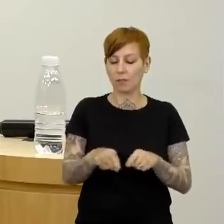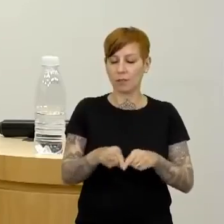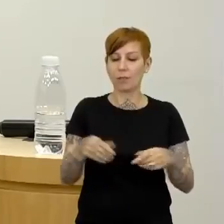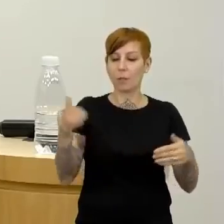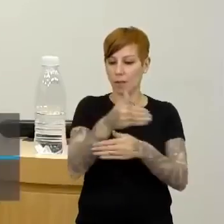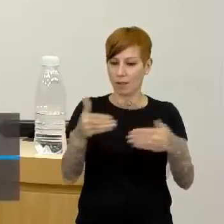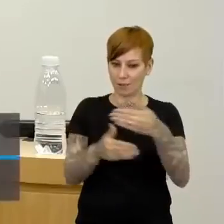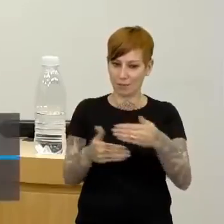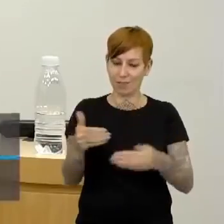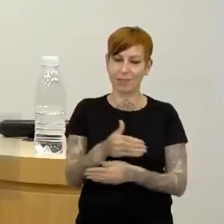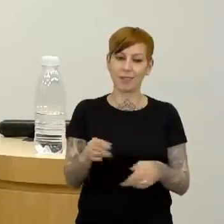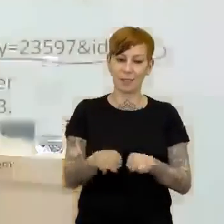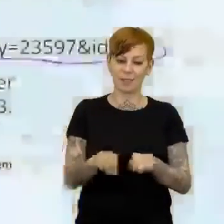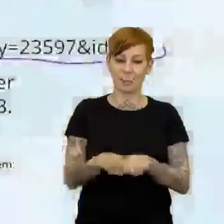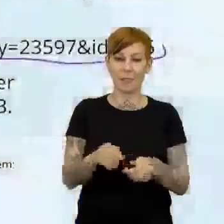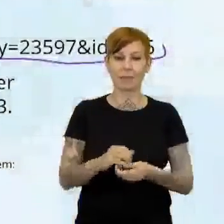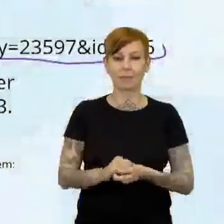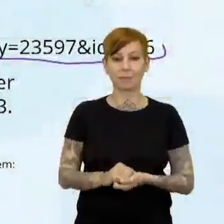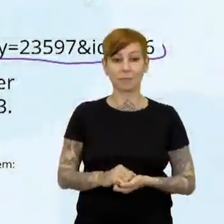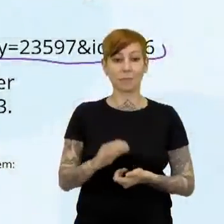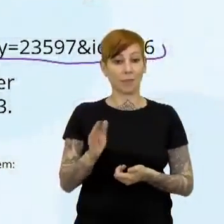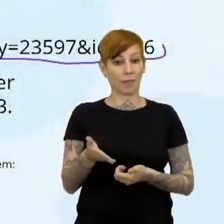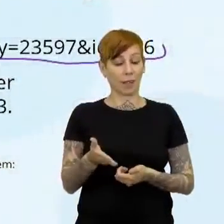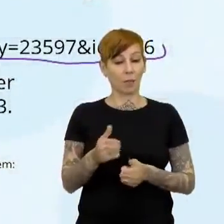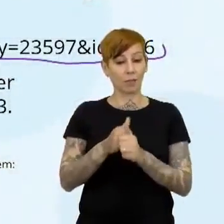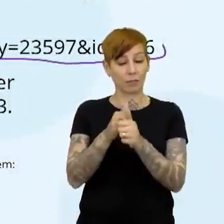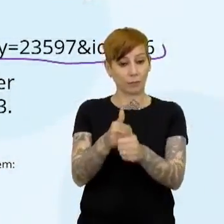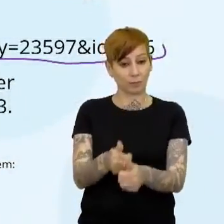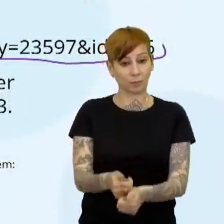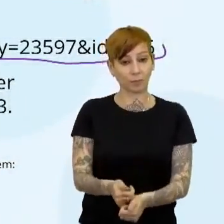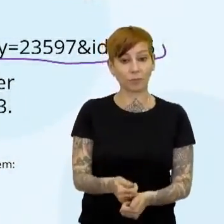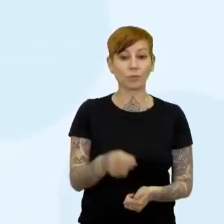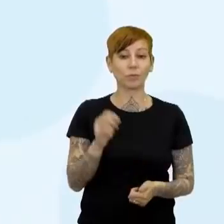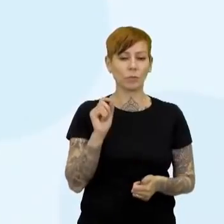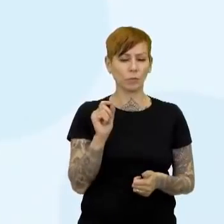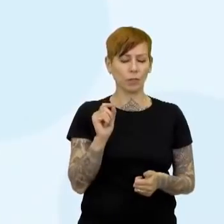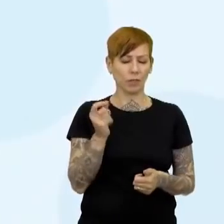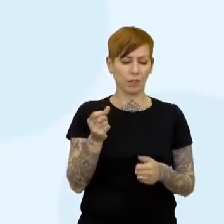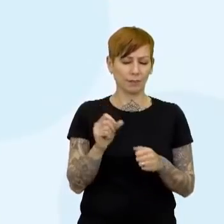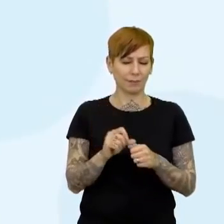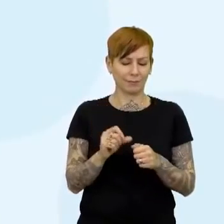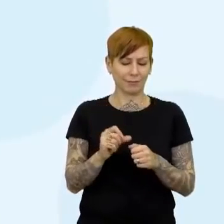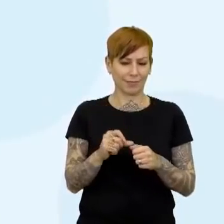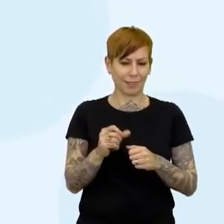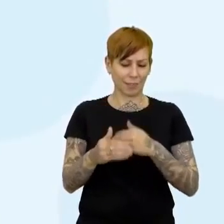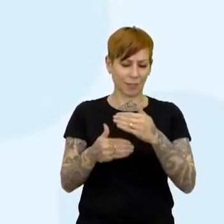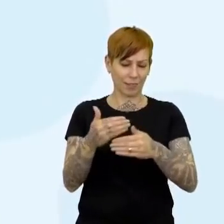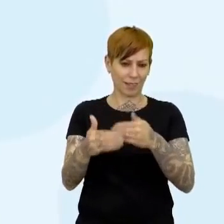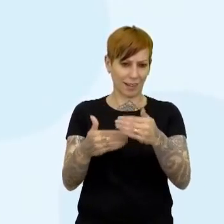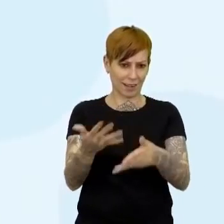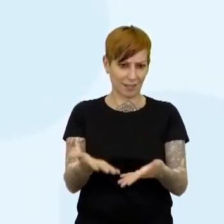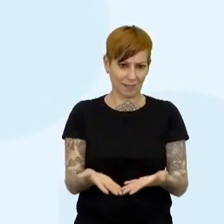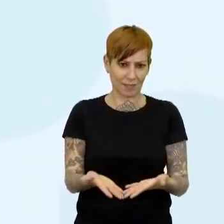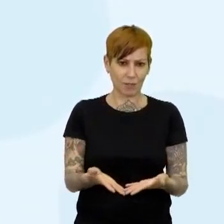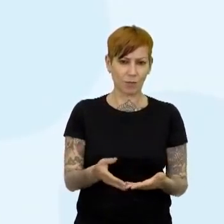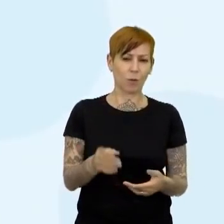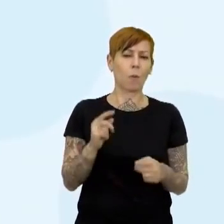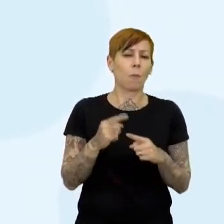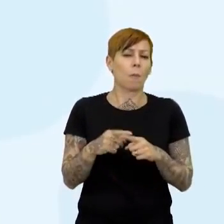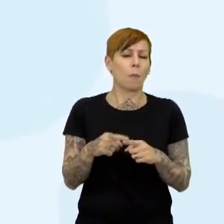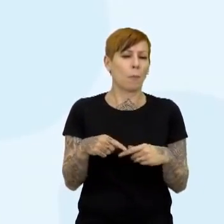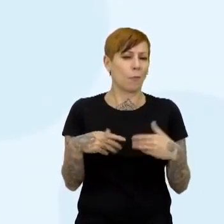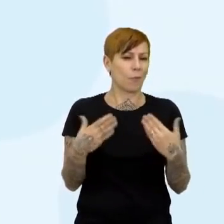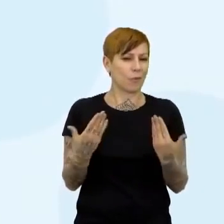tudo bonitinho para vocês bom agora seguindo ó que que nós vamos fazer com essa sequência Qual é a nossa motivação